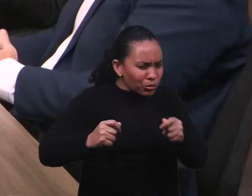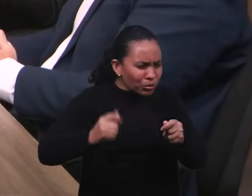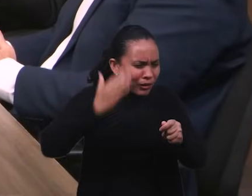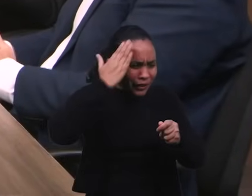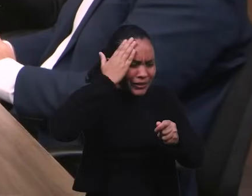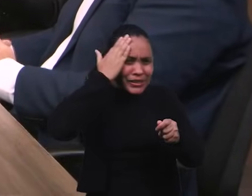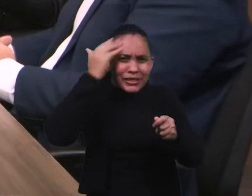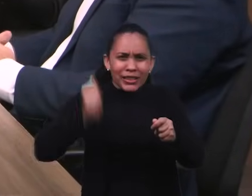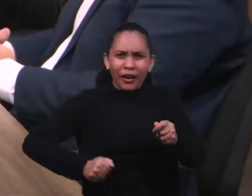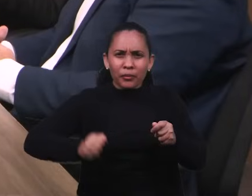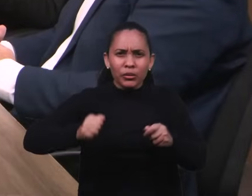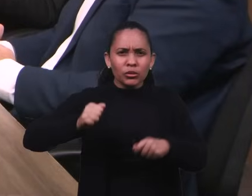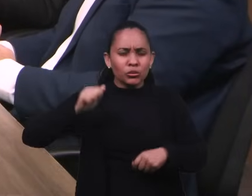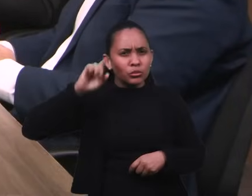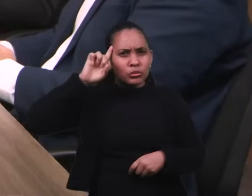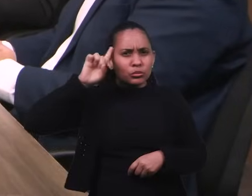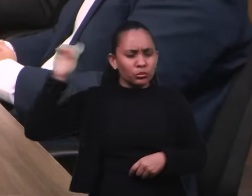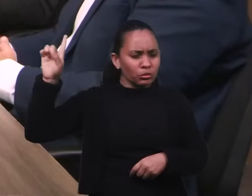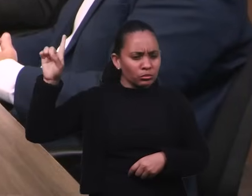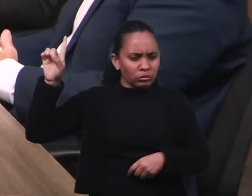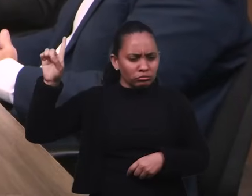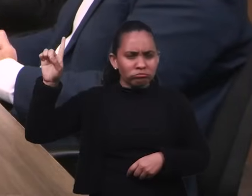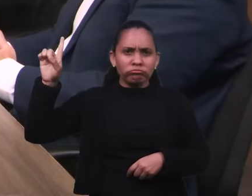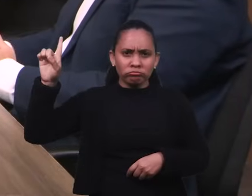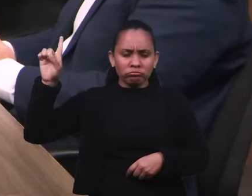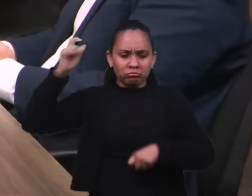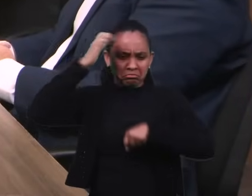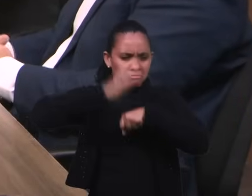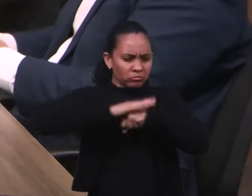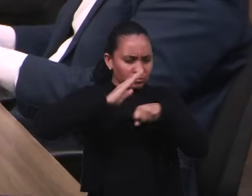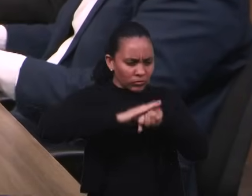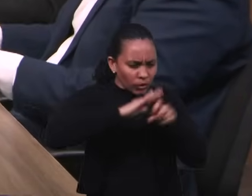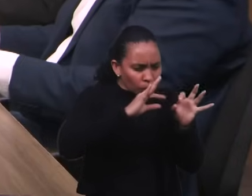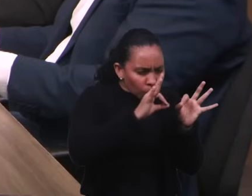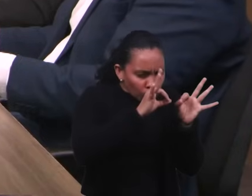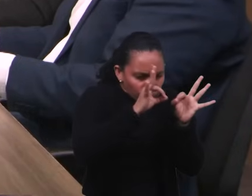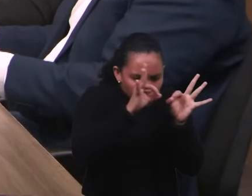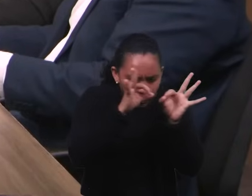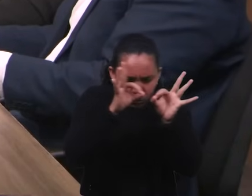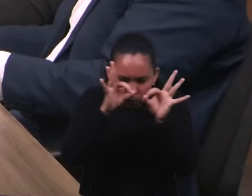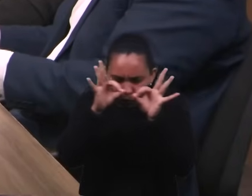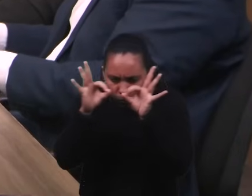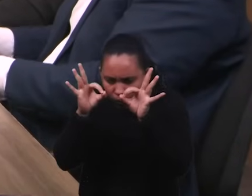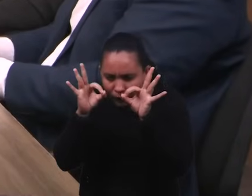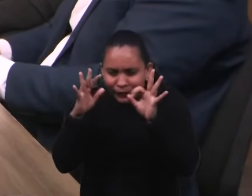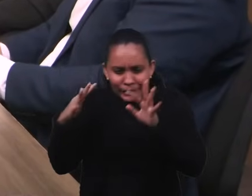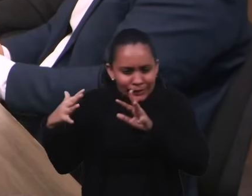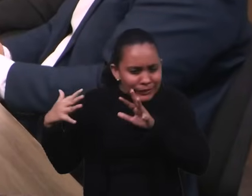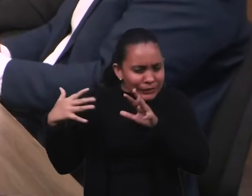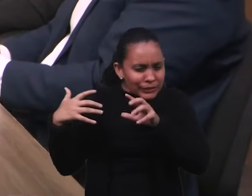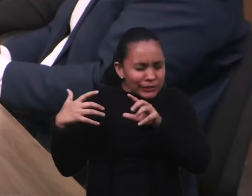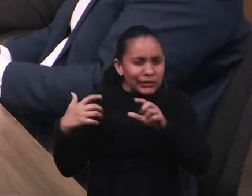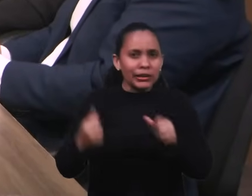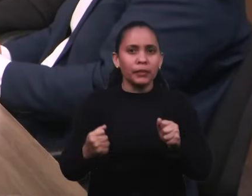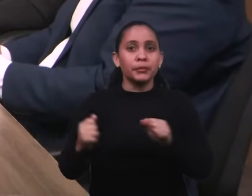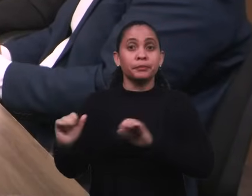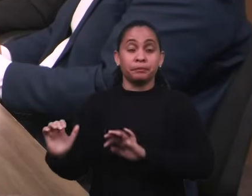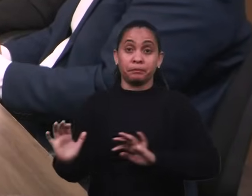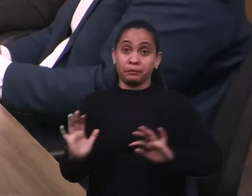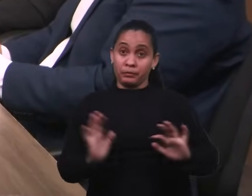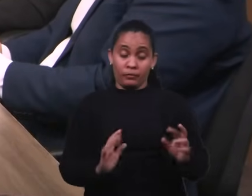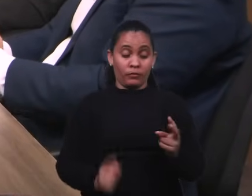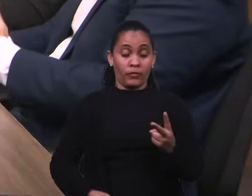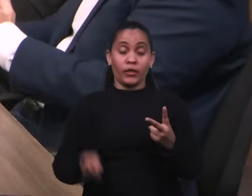é uma outra coisa. Eu vou pedir para o pastor Marco Saúde trazer uma palavra nesse sentido. É importante